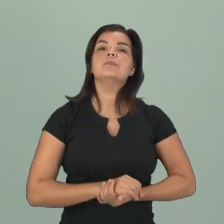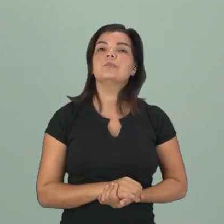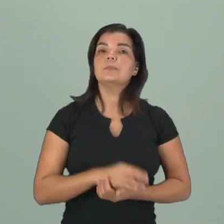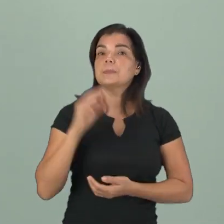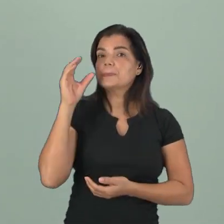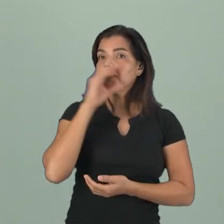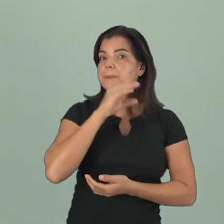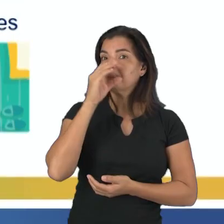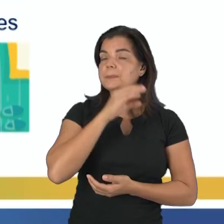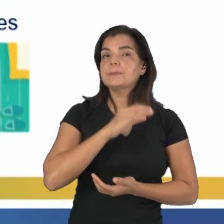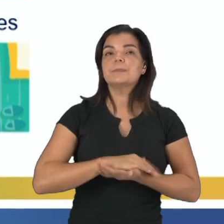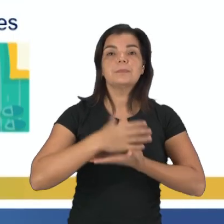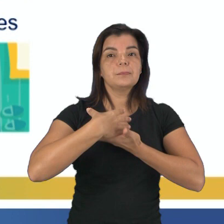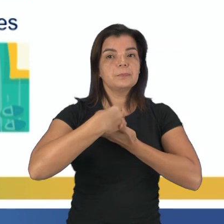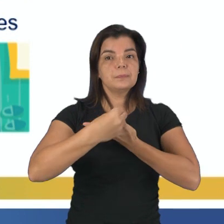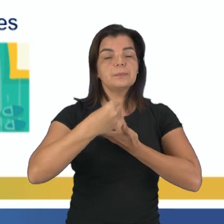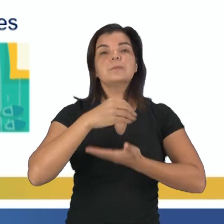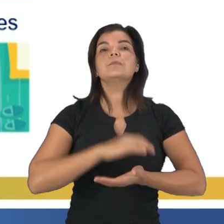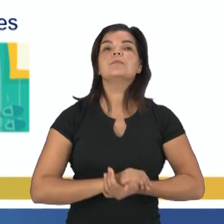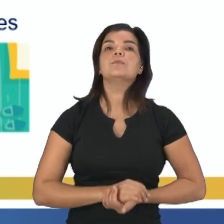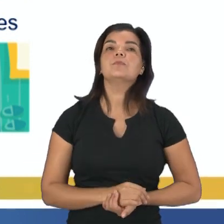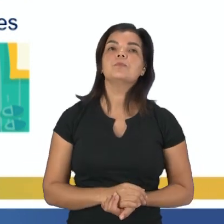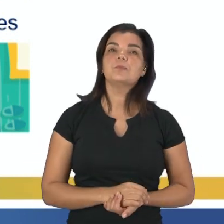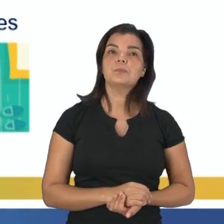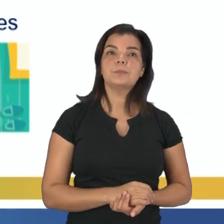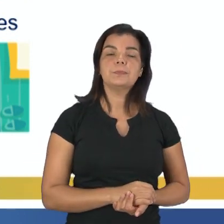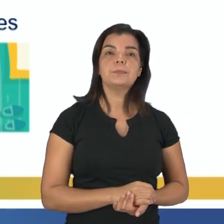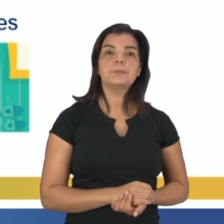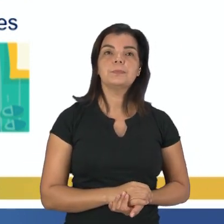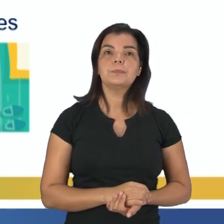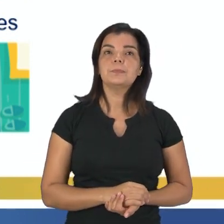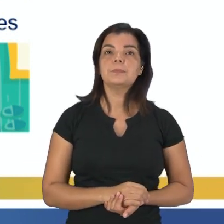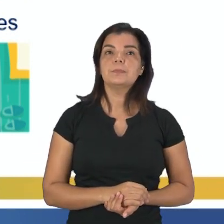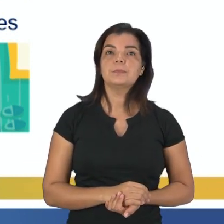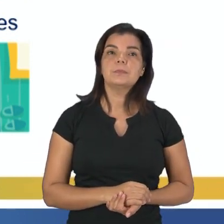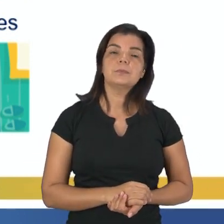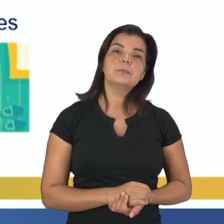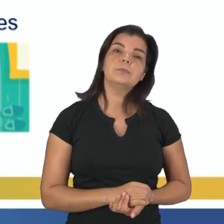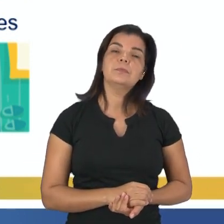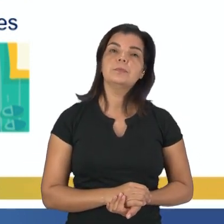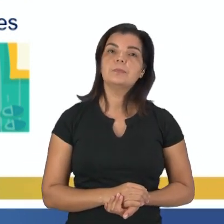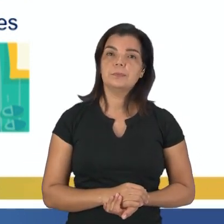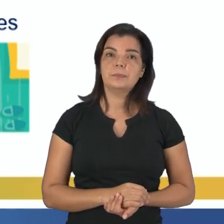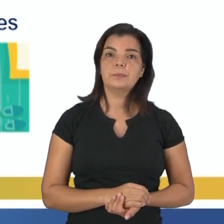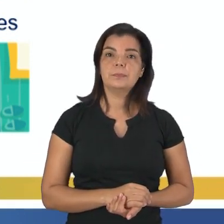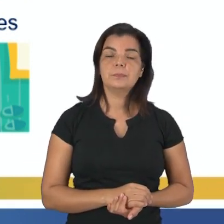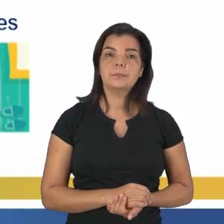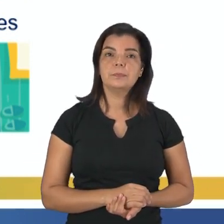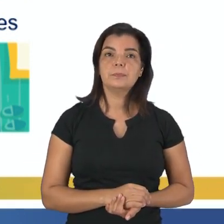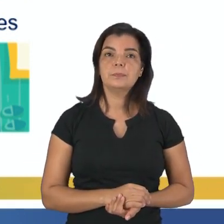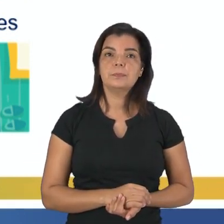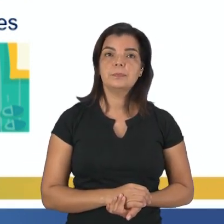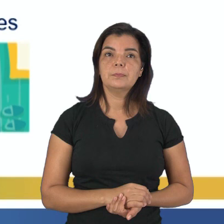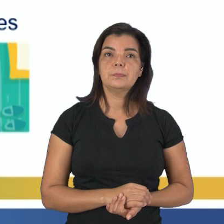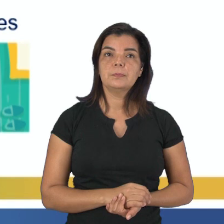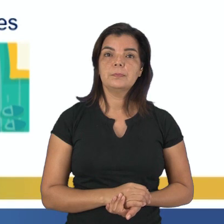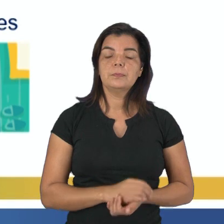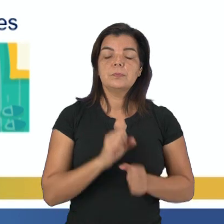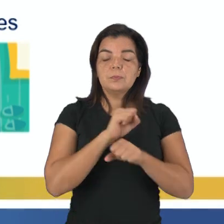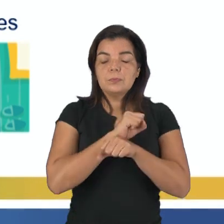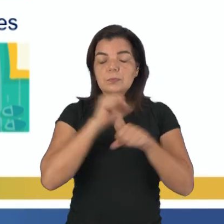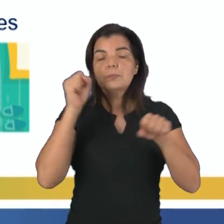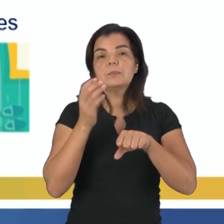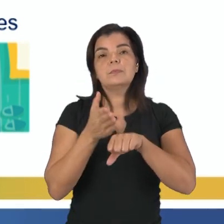vai rapidamente aí repetir. Em casa, repitam comigo. Wake up early. Levantar